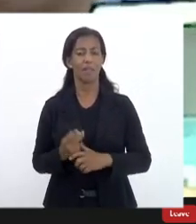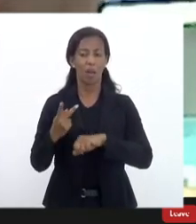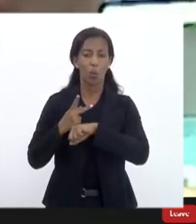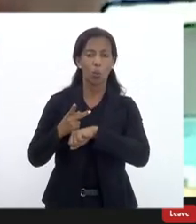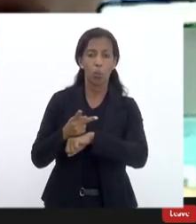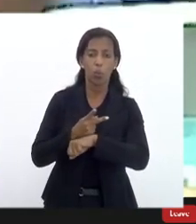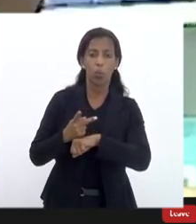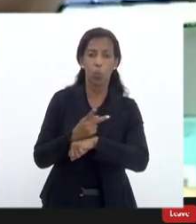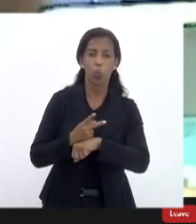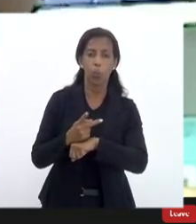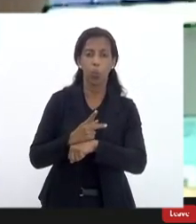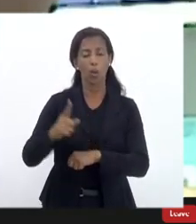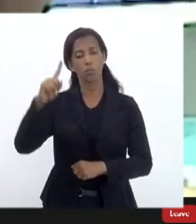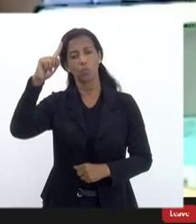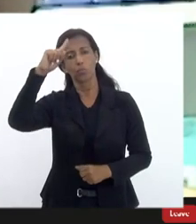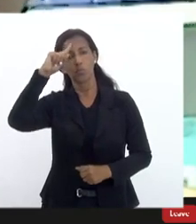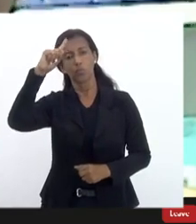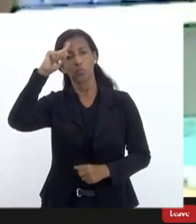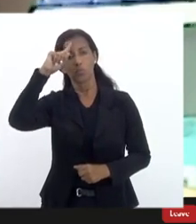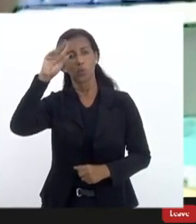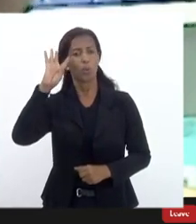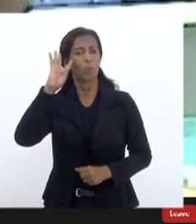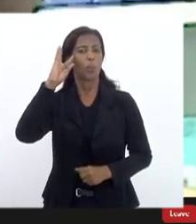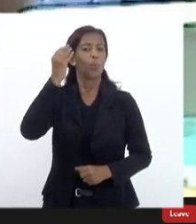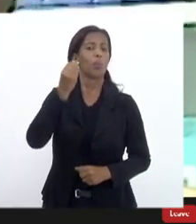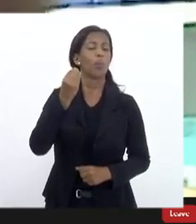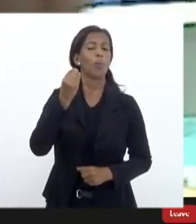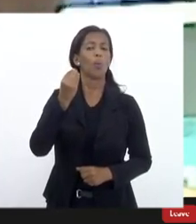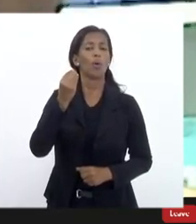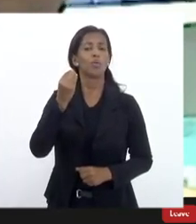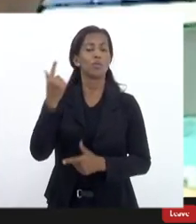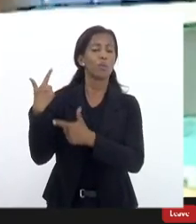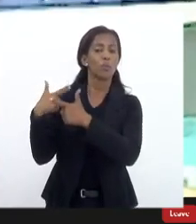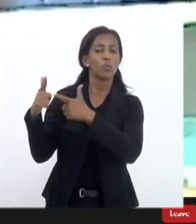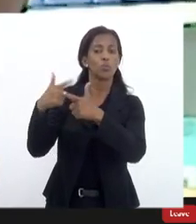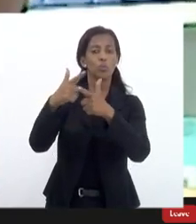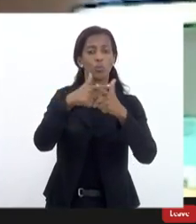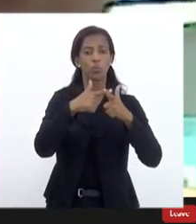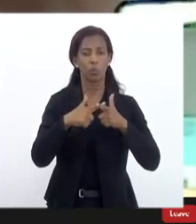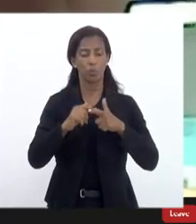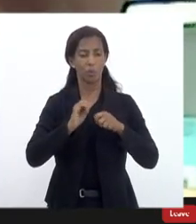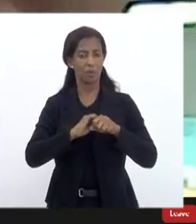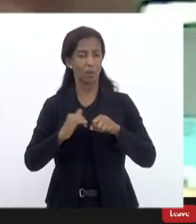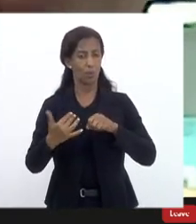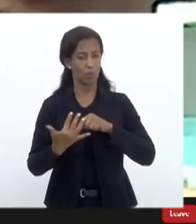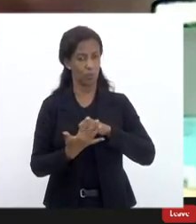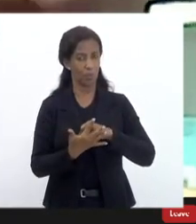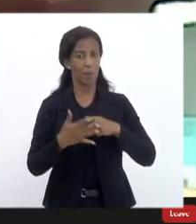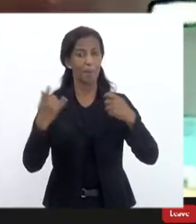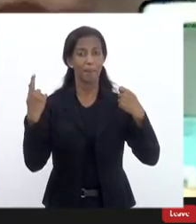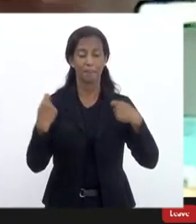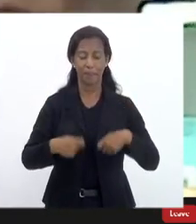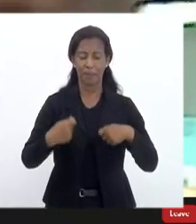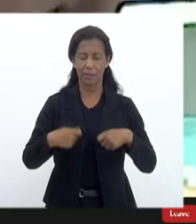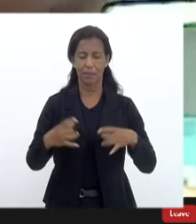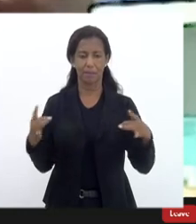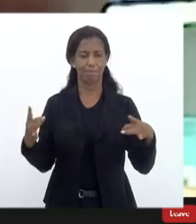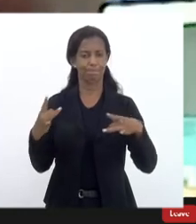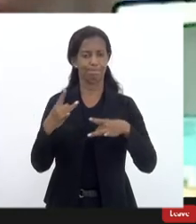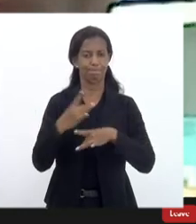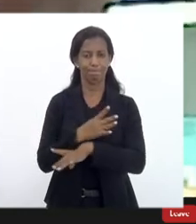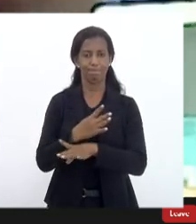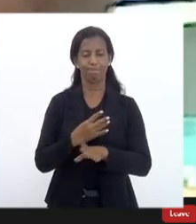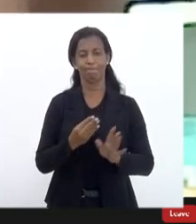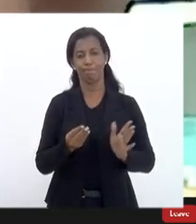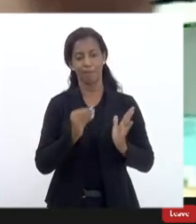busca diária por resolver os gargalos no combate à pandemia precisam estar na